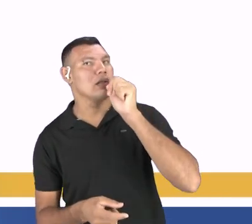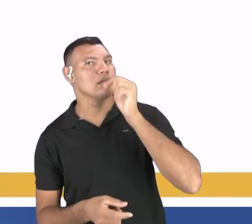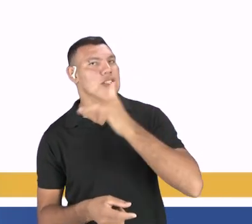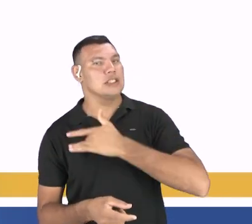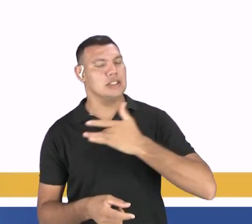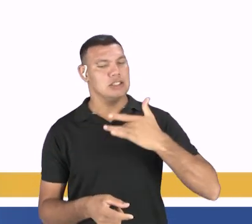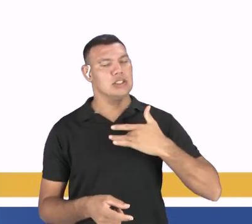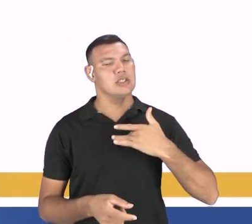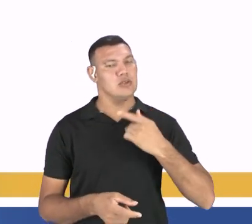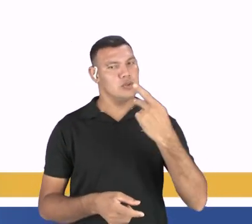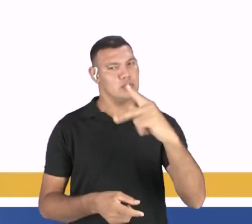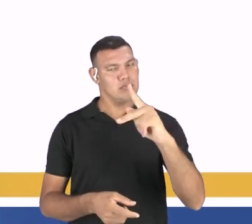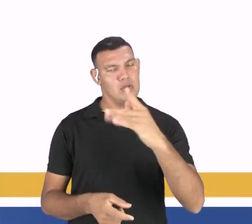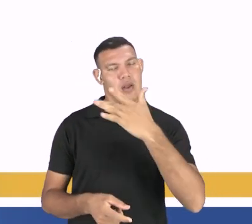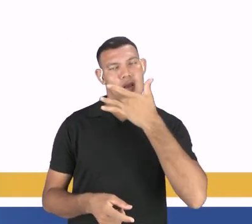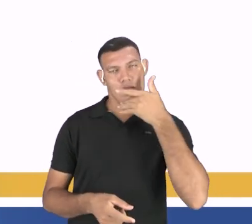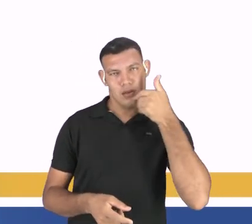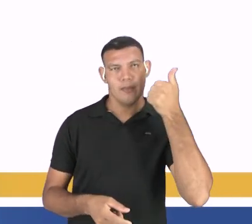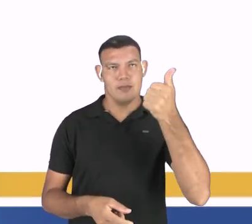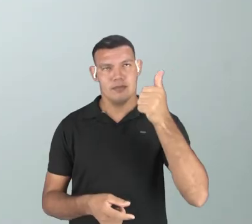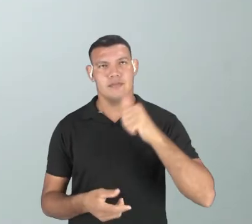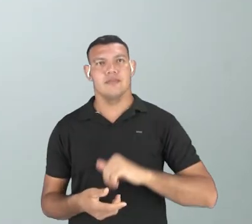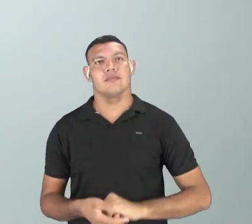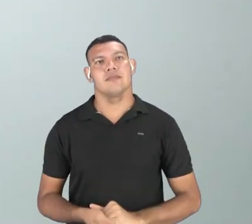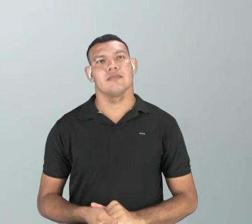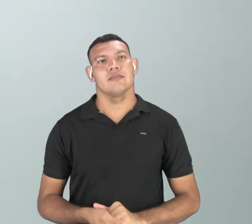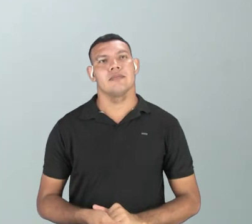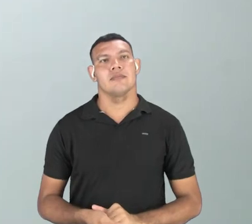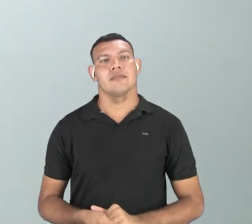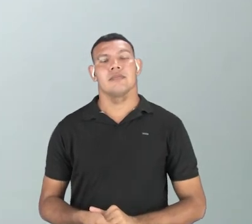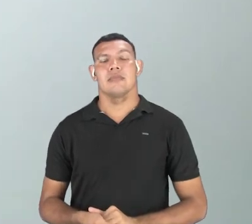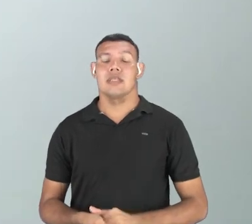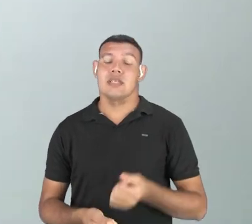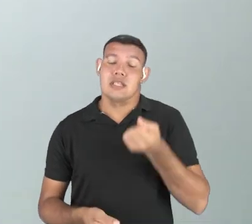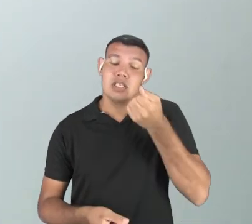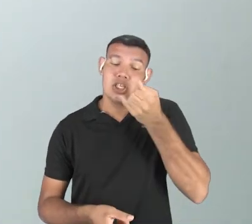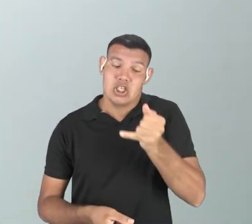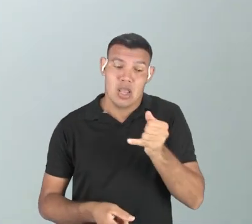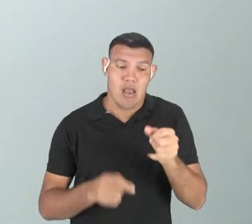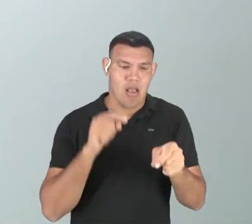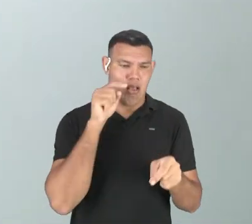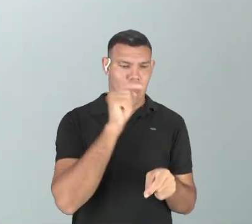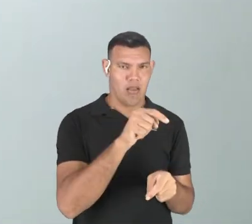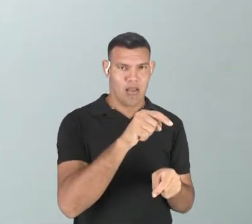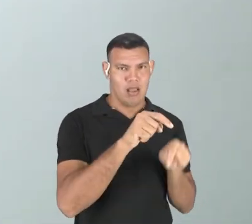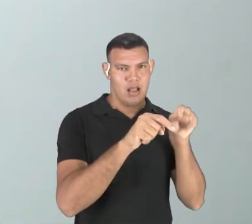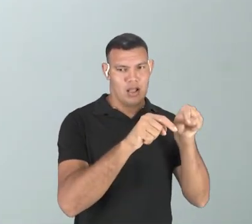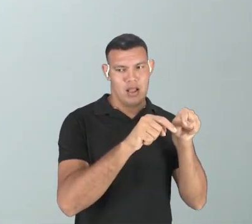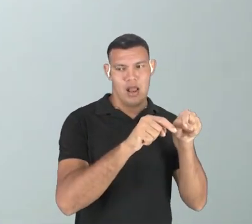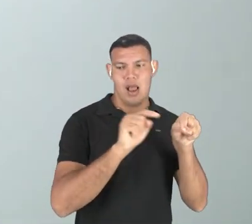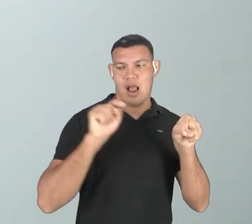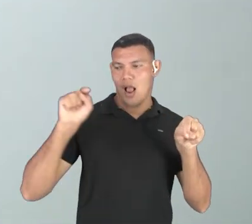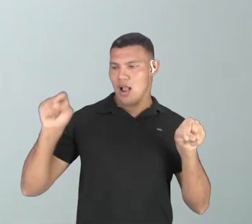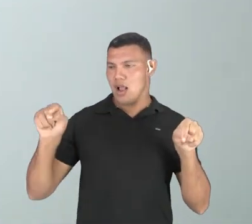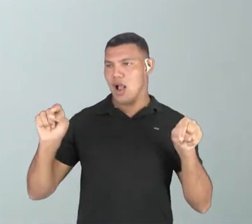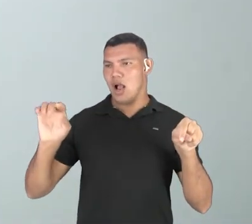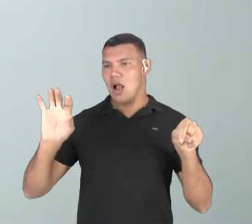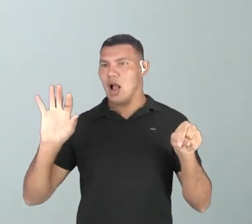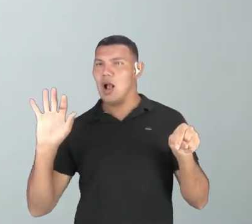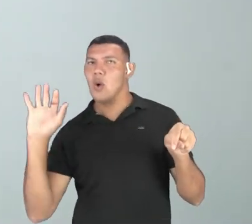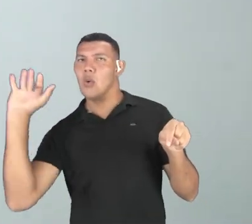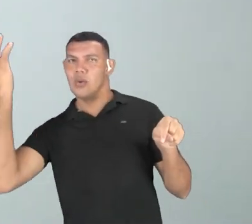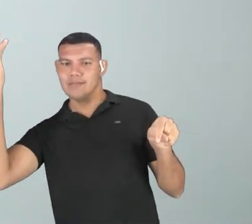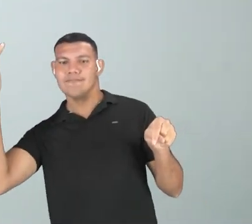vai melhorar se você tomar bastante água. Só vai acontecer uma coisa se você fizer outra coisa. Entenderam?